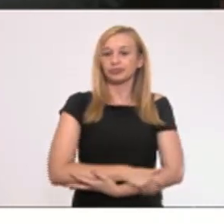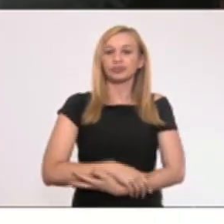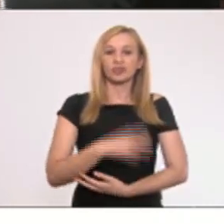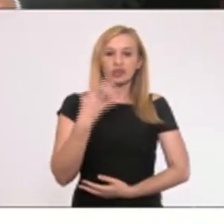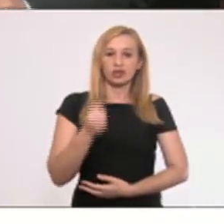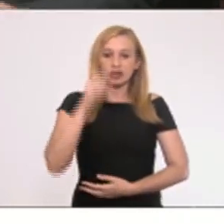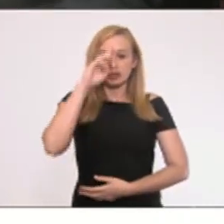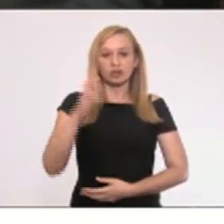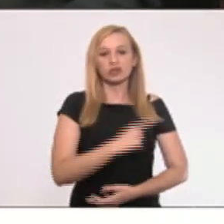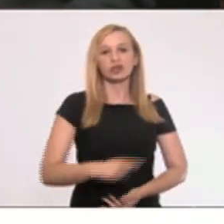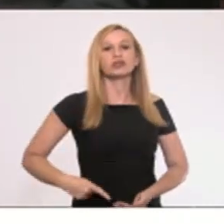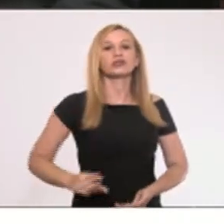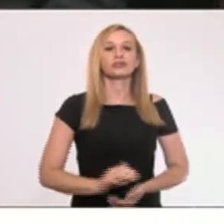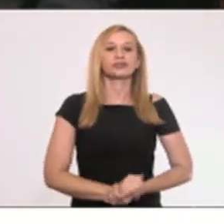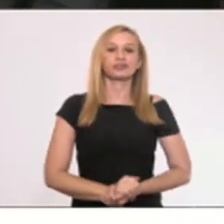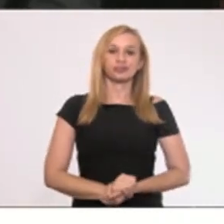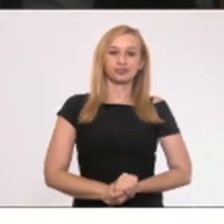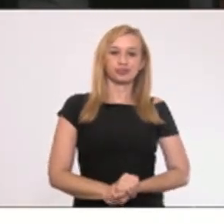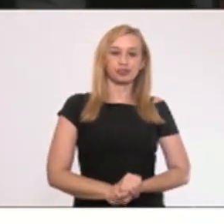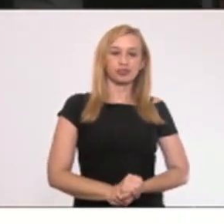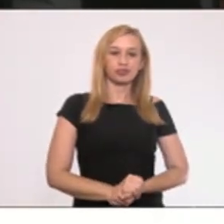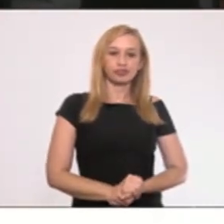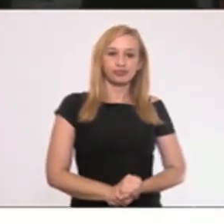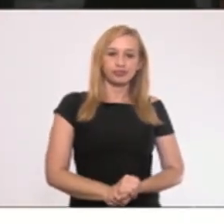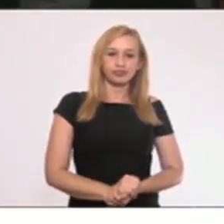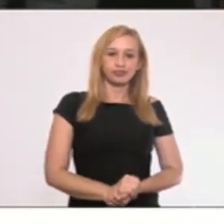Favorável, senhor presidente.